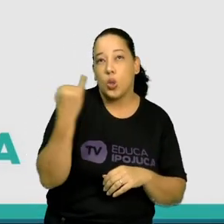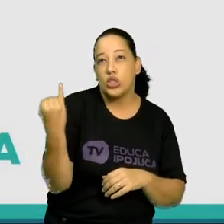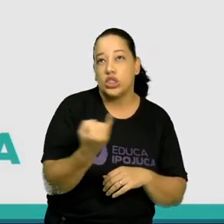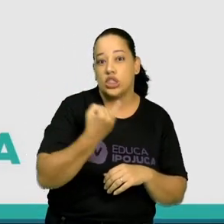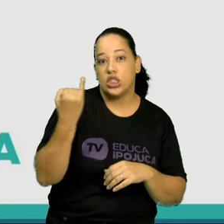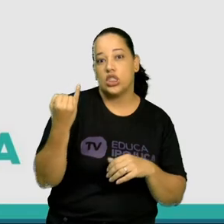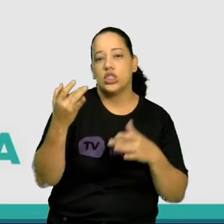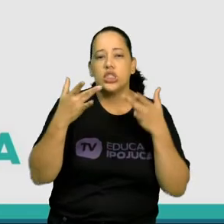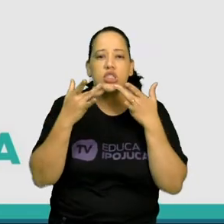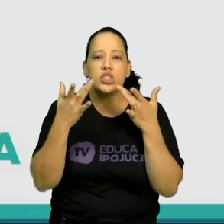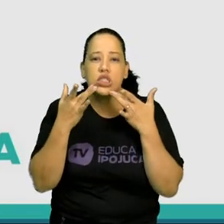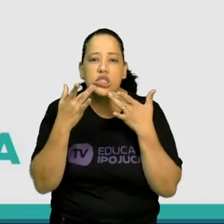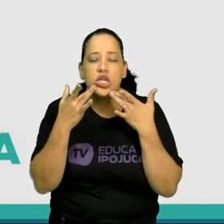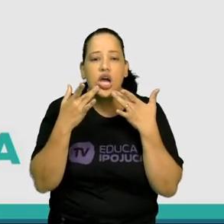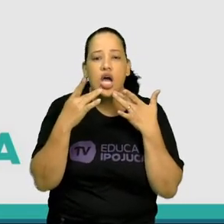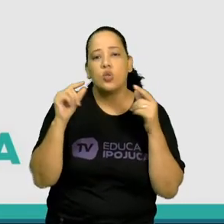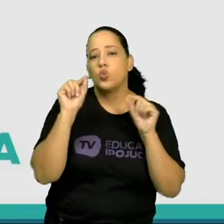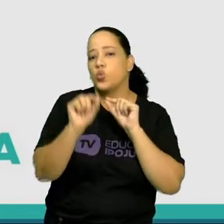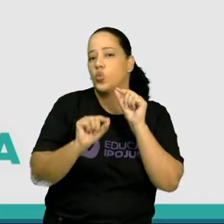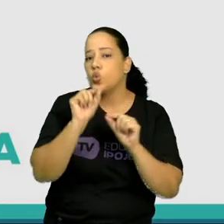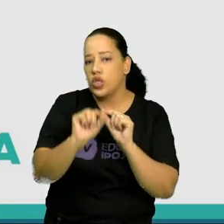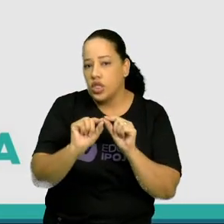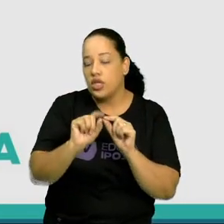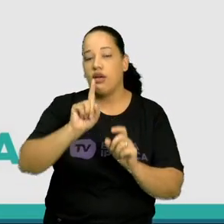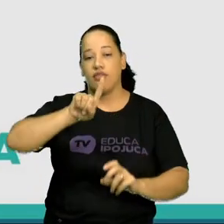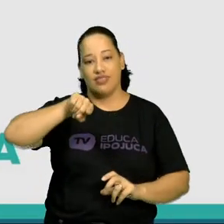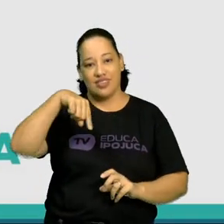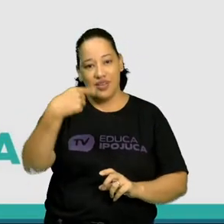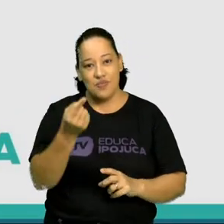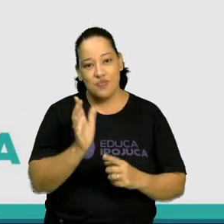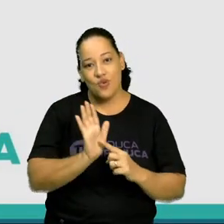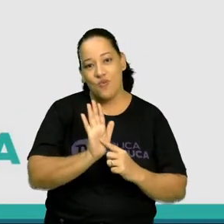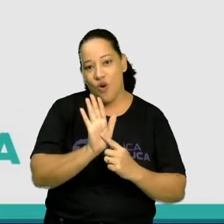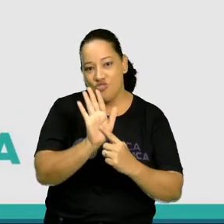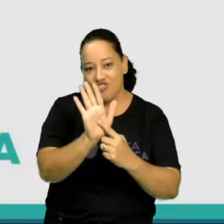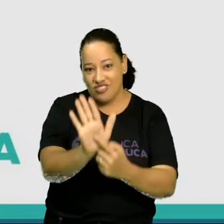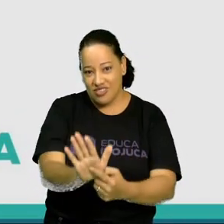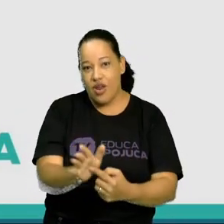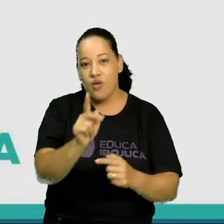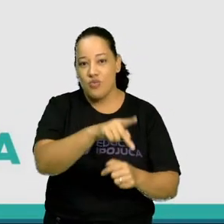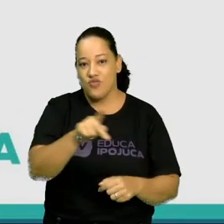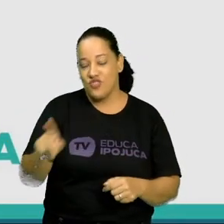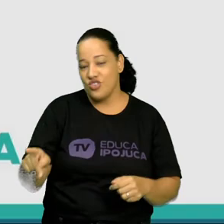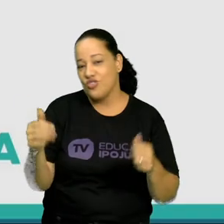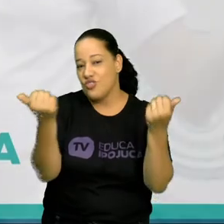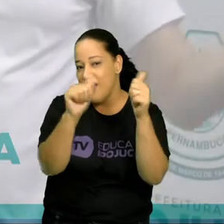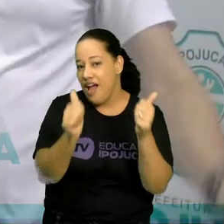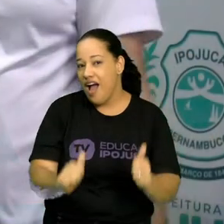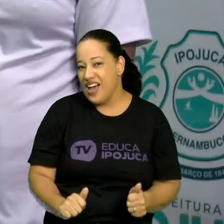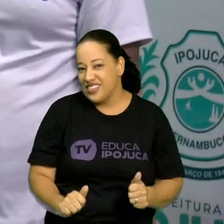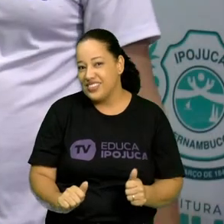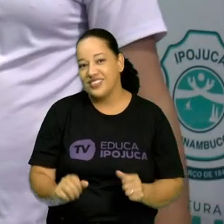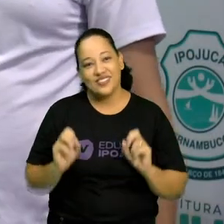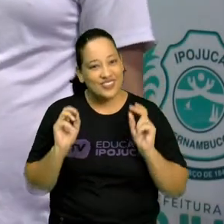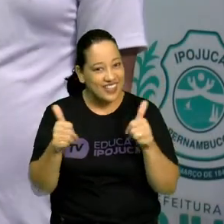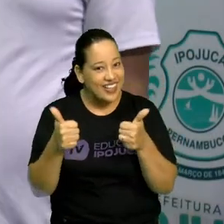depois mostre para sua professora ou professor de artes, converse com ela ou com ele sobre o assunto. E é